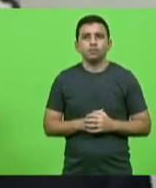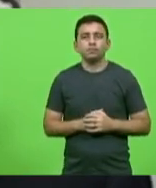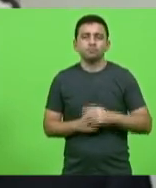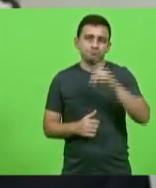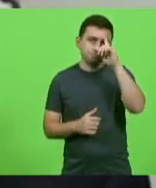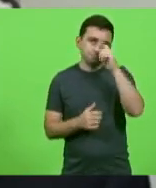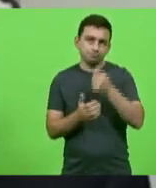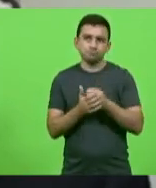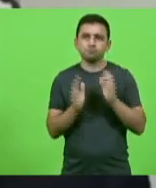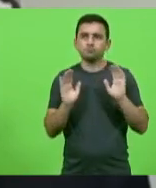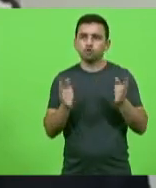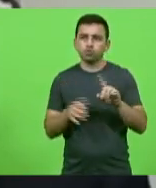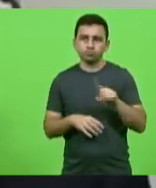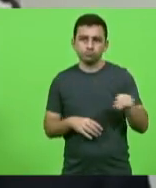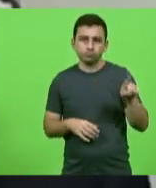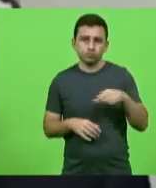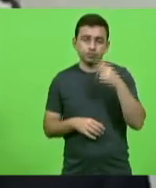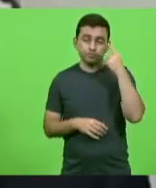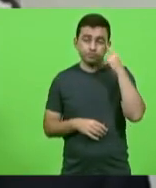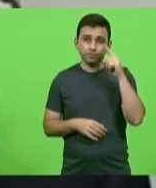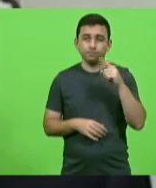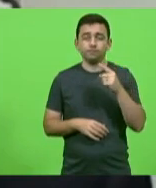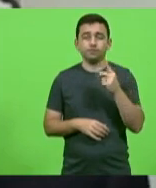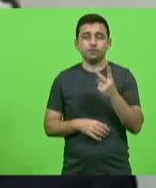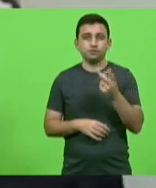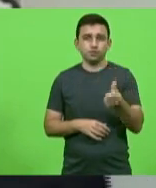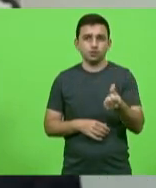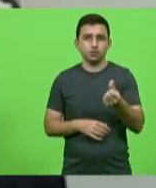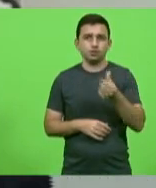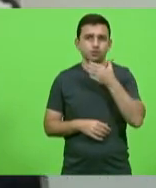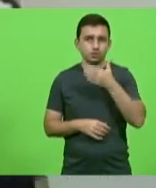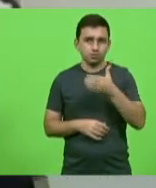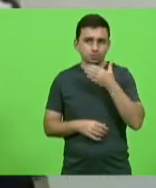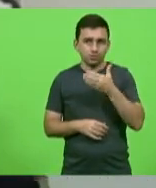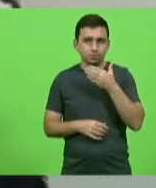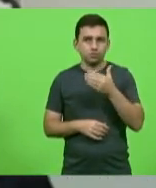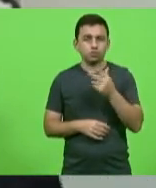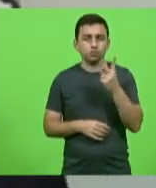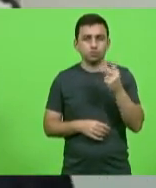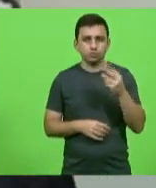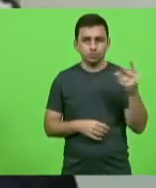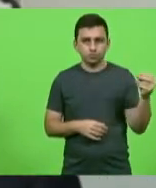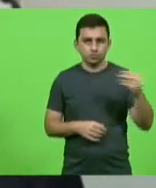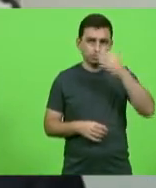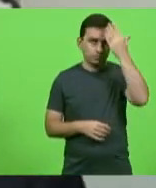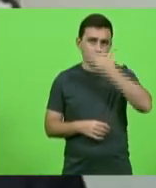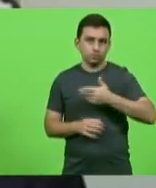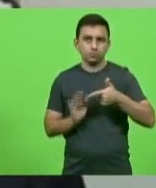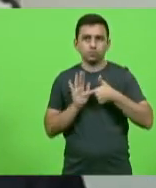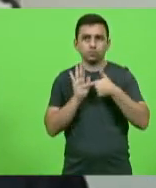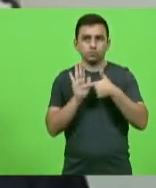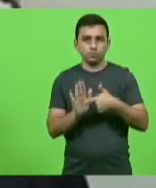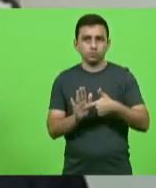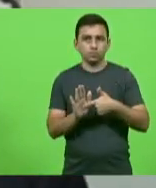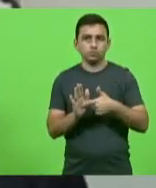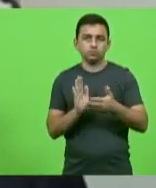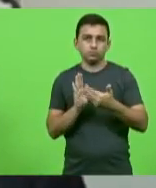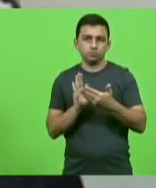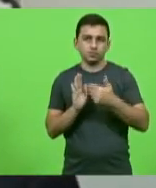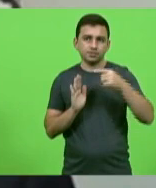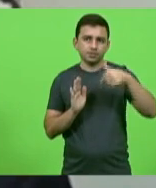a decisão posteriormente revogado em 26 de dezembro de 2020 pela prova regulamenta regularmente apontada nos autos conforme a